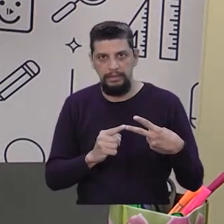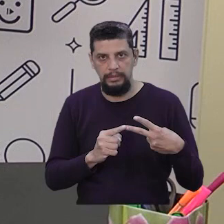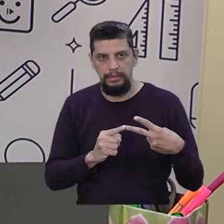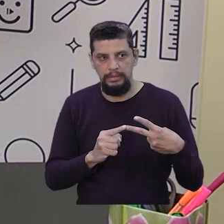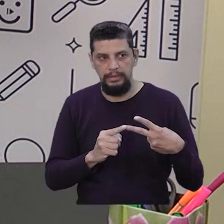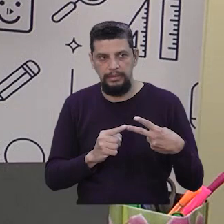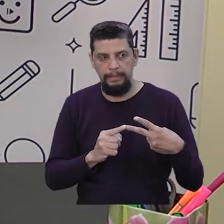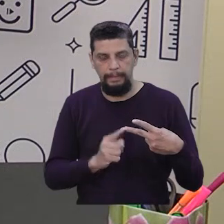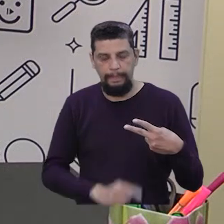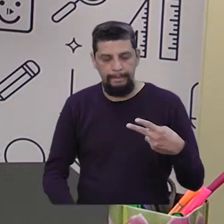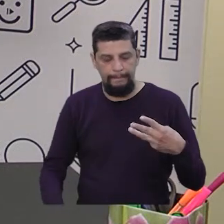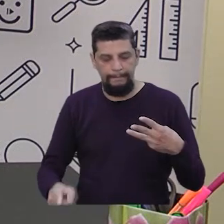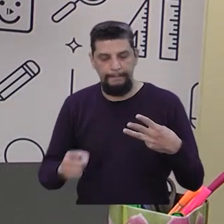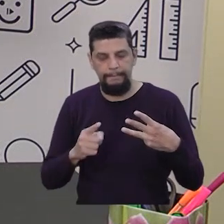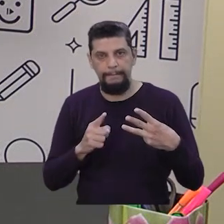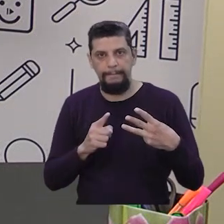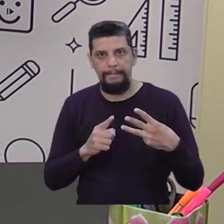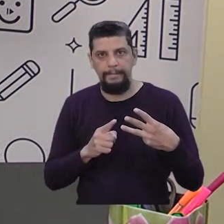Vô.